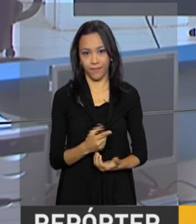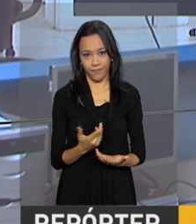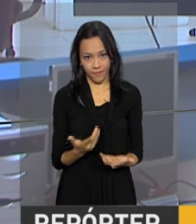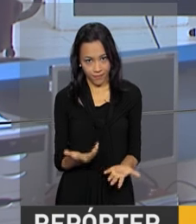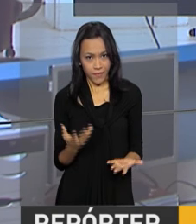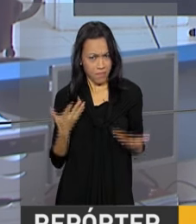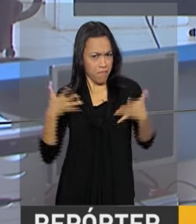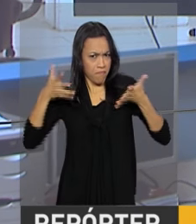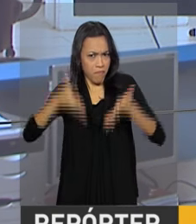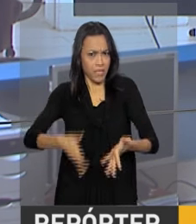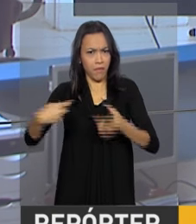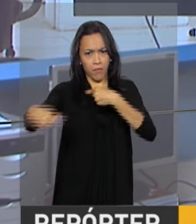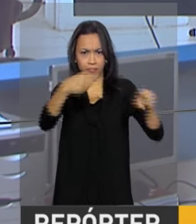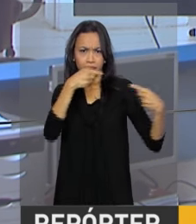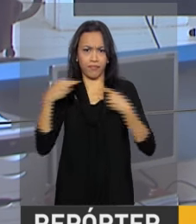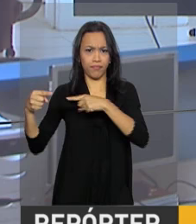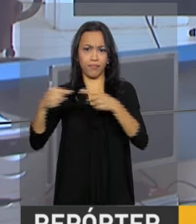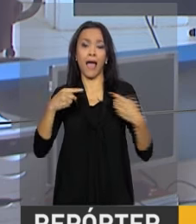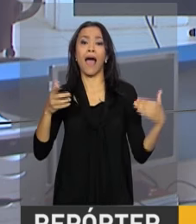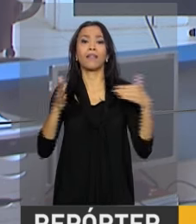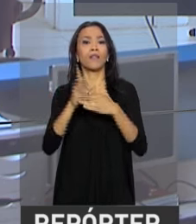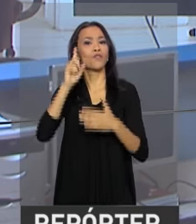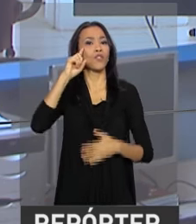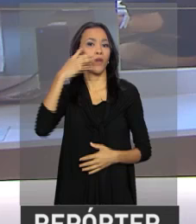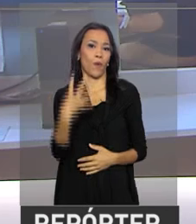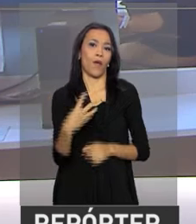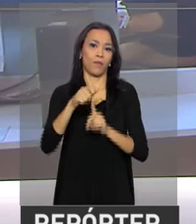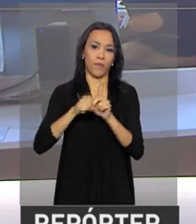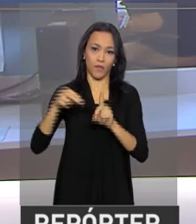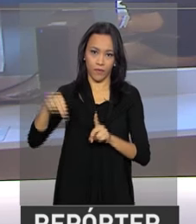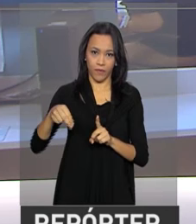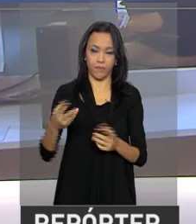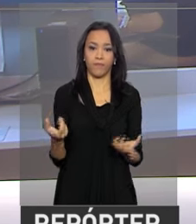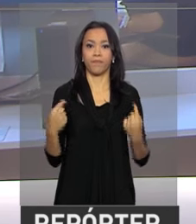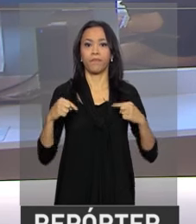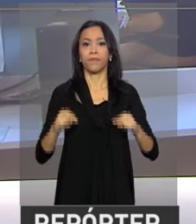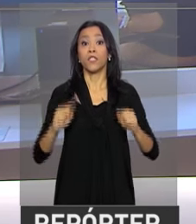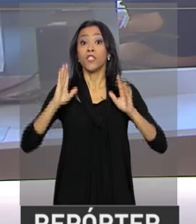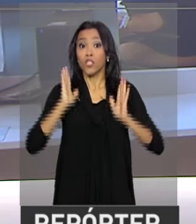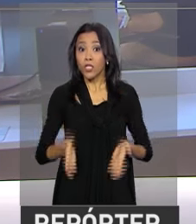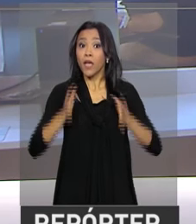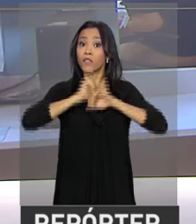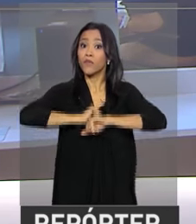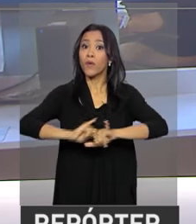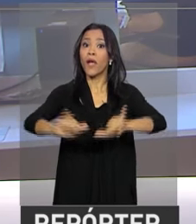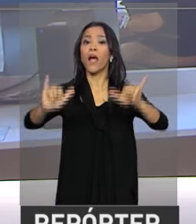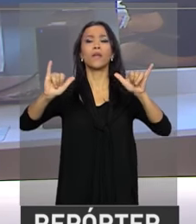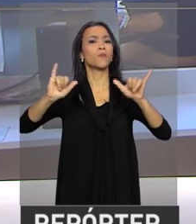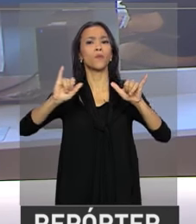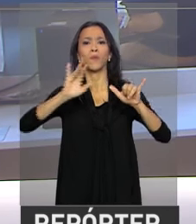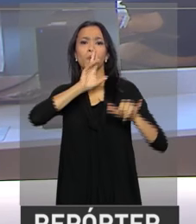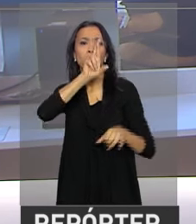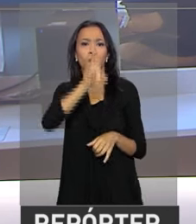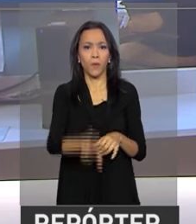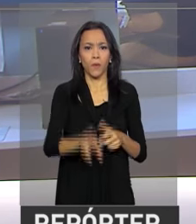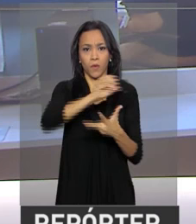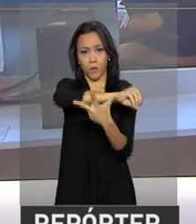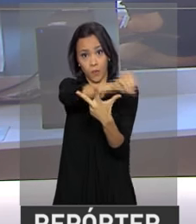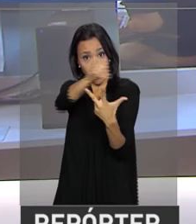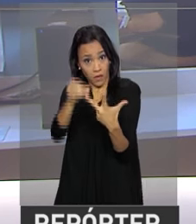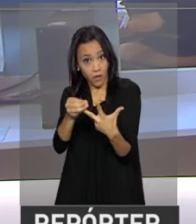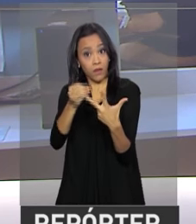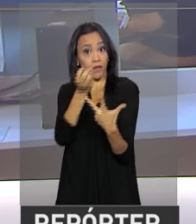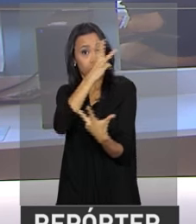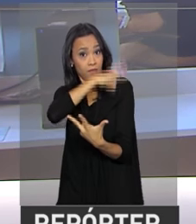www.justiça.gov.br e participar do debate público até 4 de novembro. Foi divulgado o resultado do Exame Nacional do